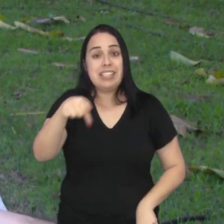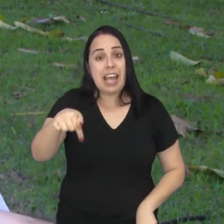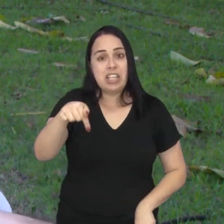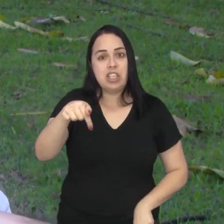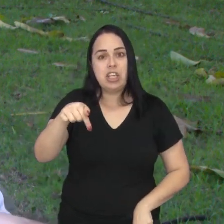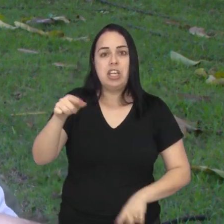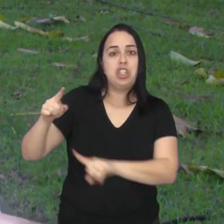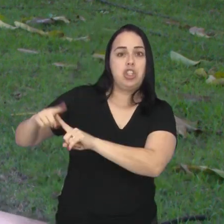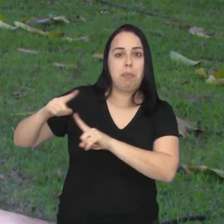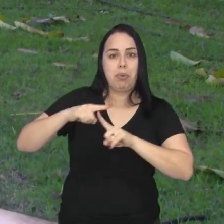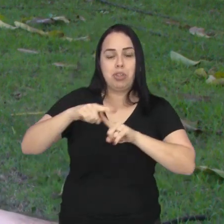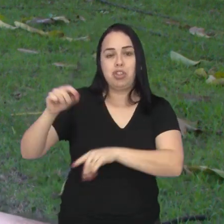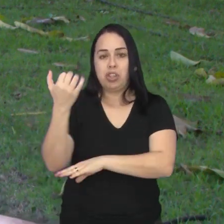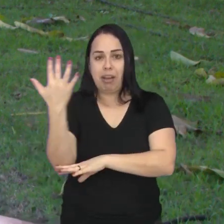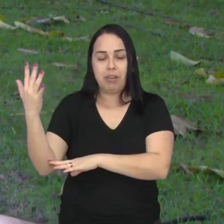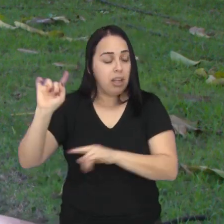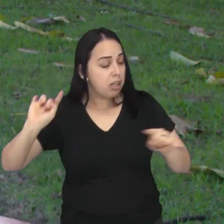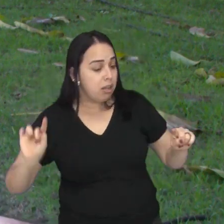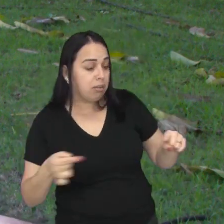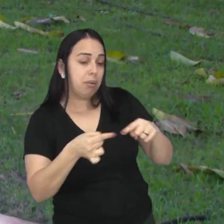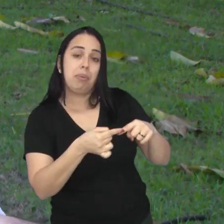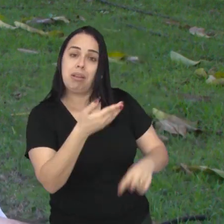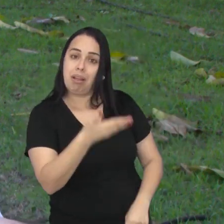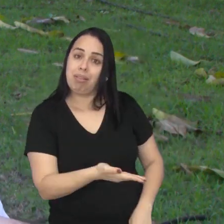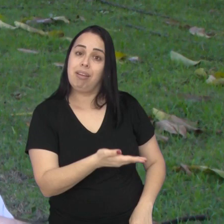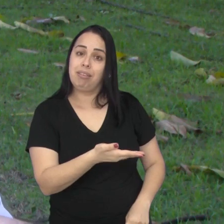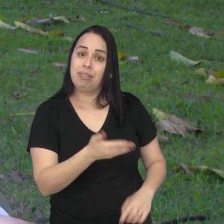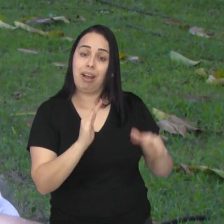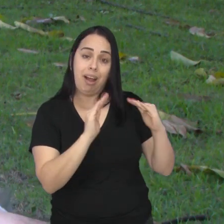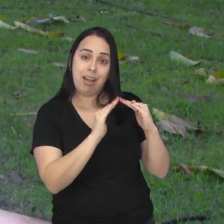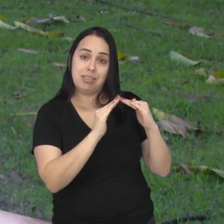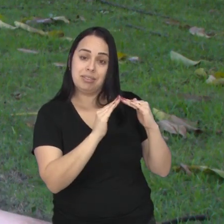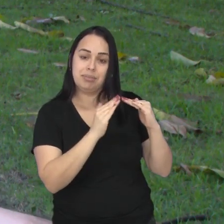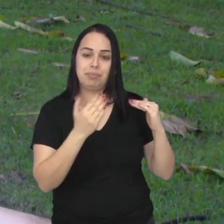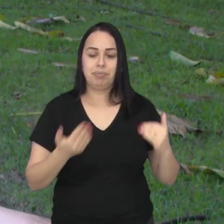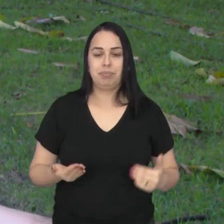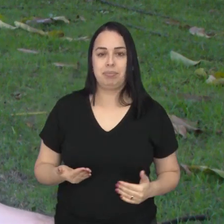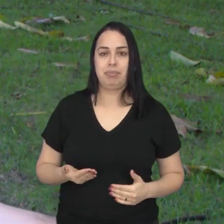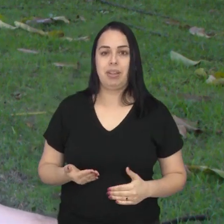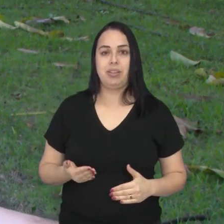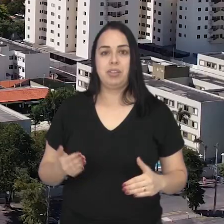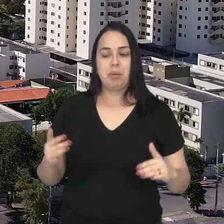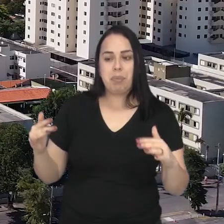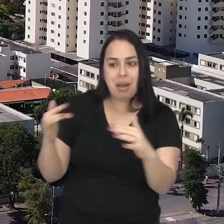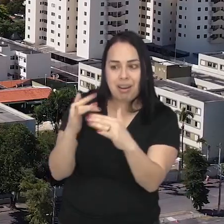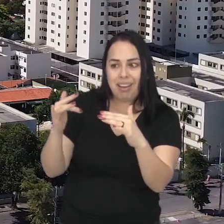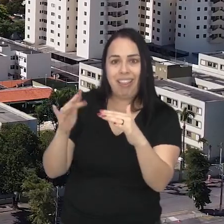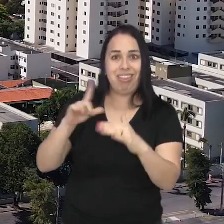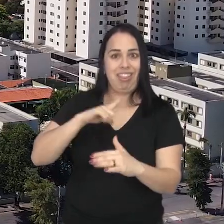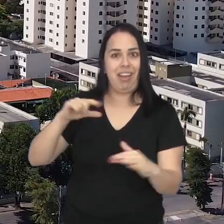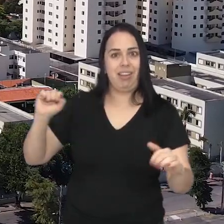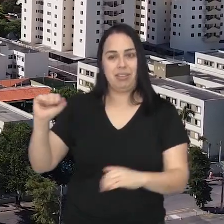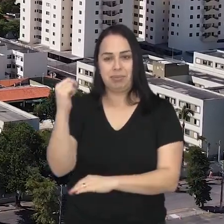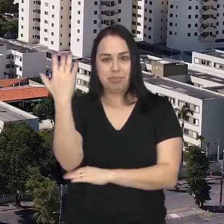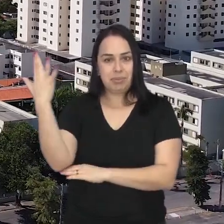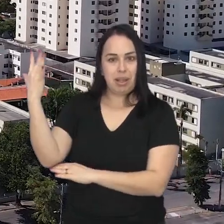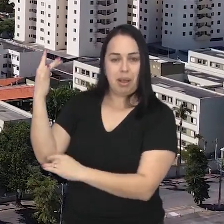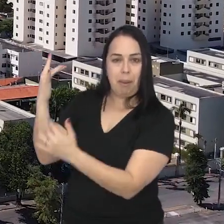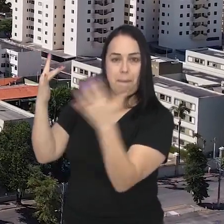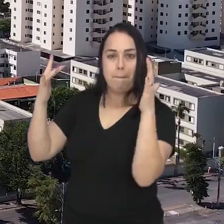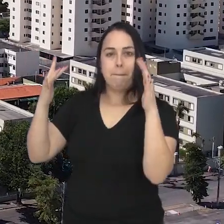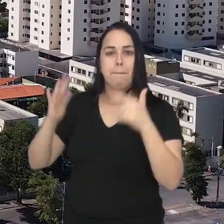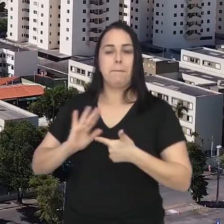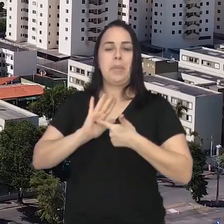67 espécies próprias para a área urbana, a que melhor se encaixa na frente daquele imóvel. E se uma cidade mais